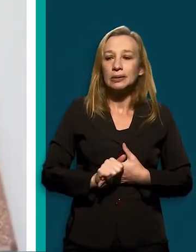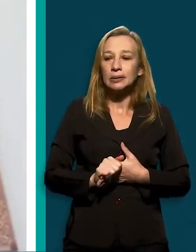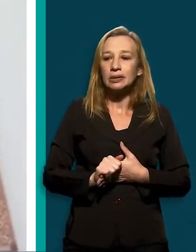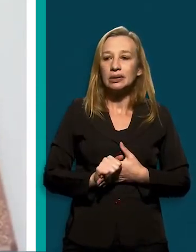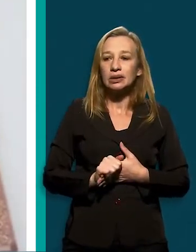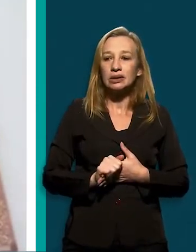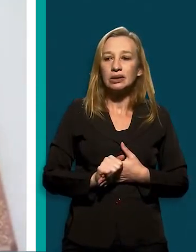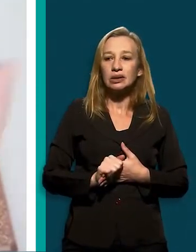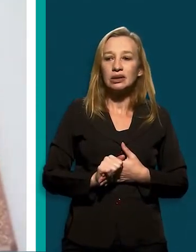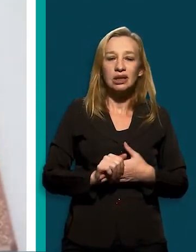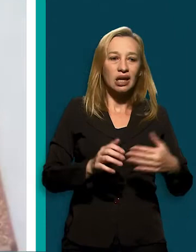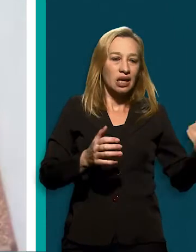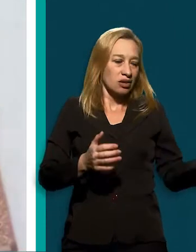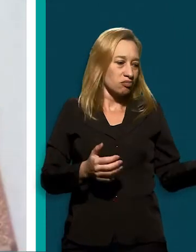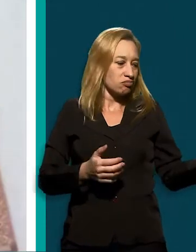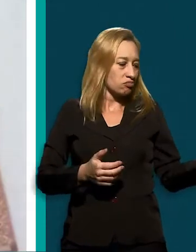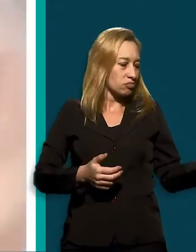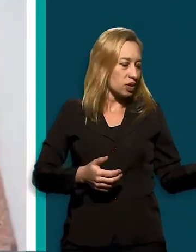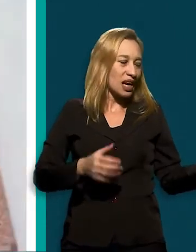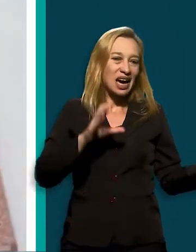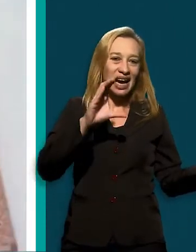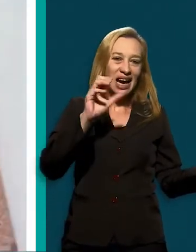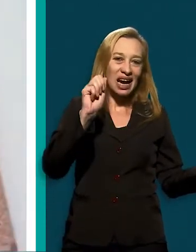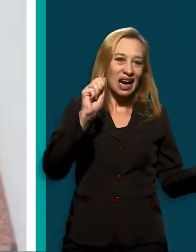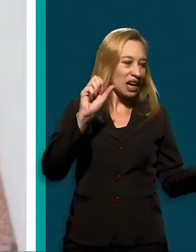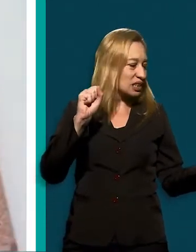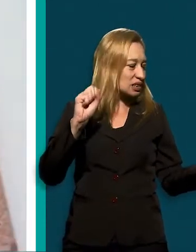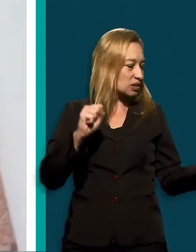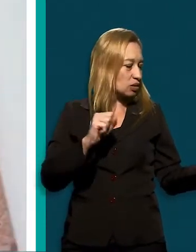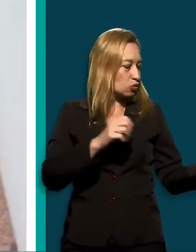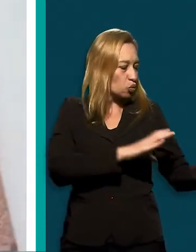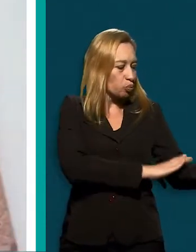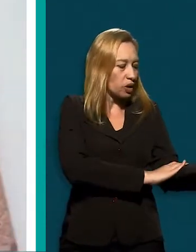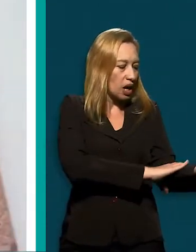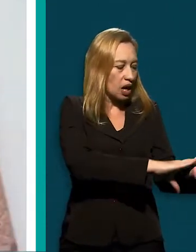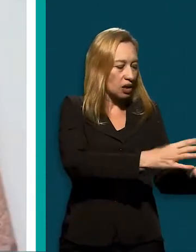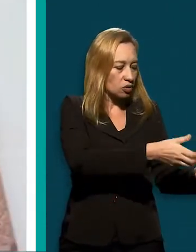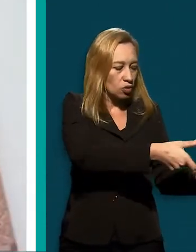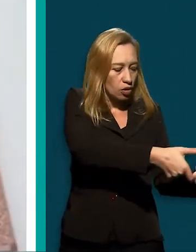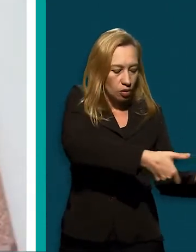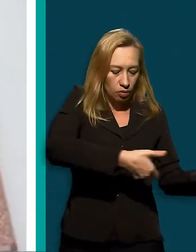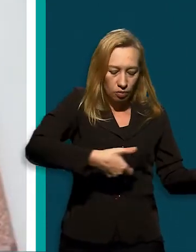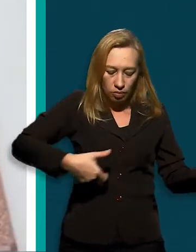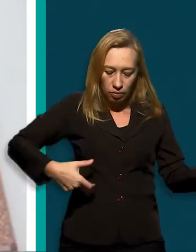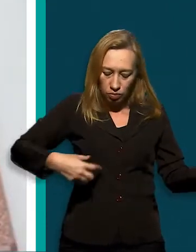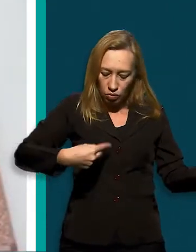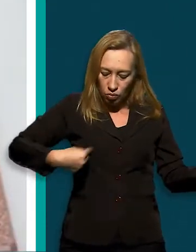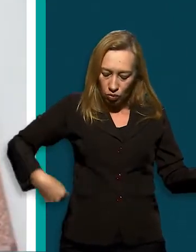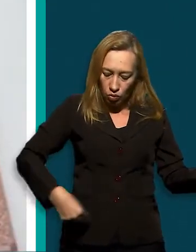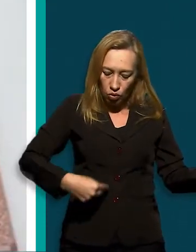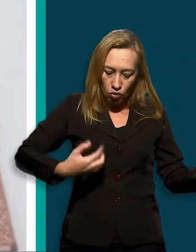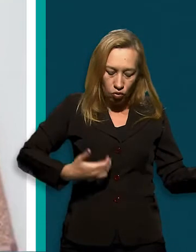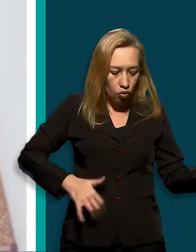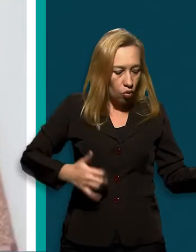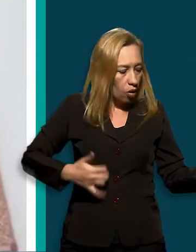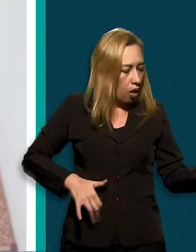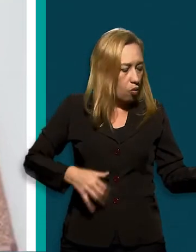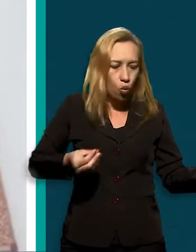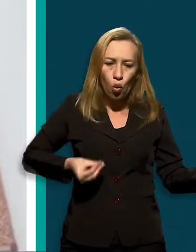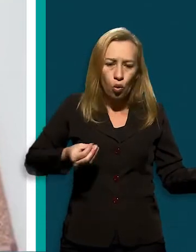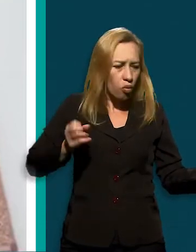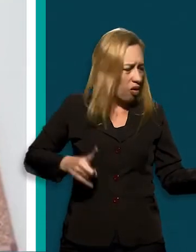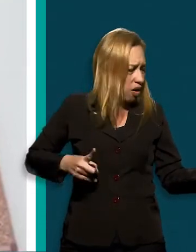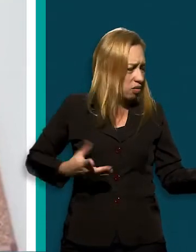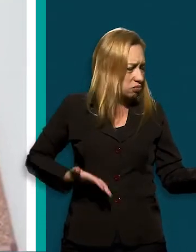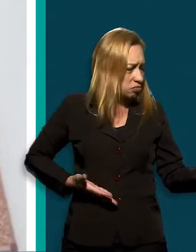casa de braço do violão, como é que é isso? Como é que é mexer? E no Tai Chi você tem alguns movimentos que também, além